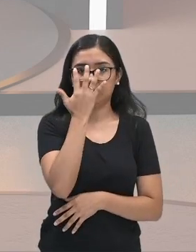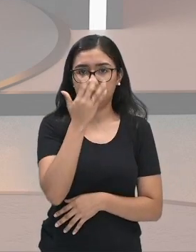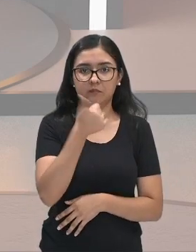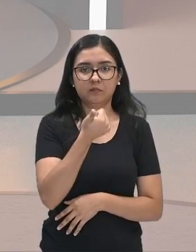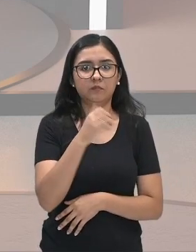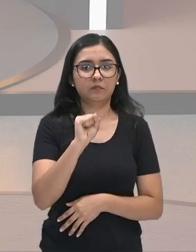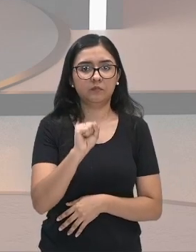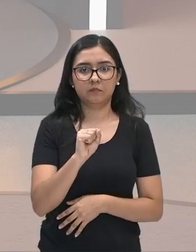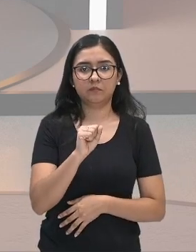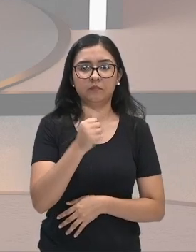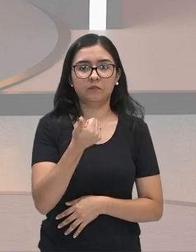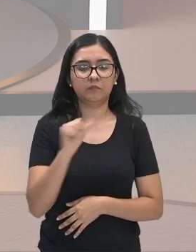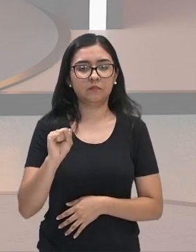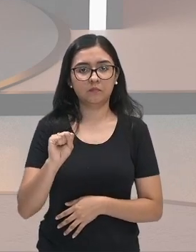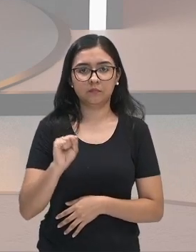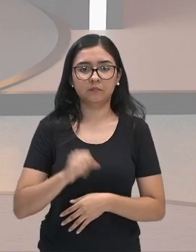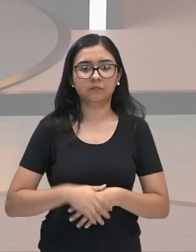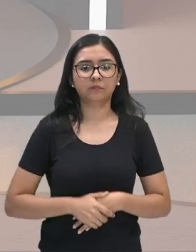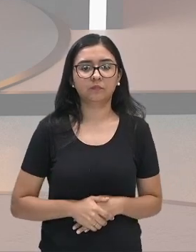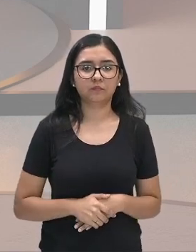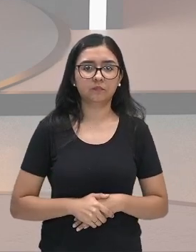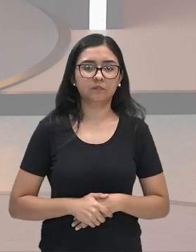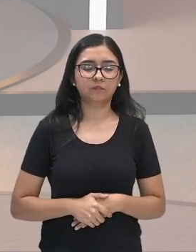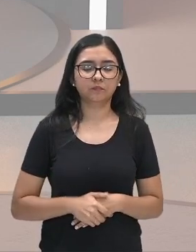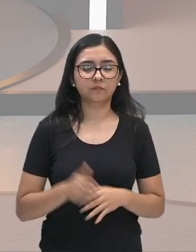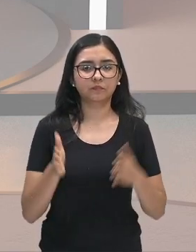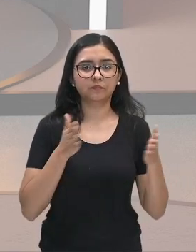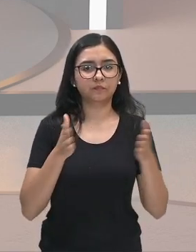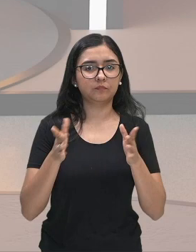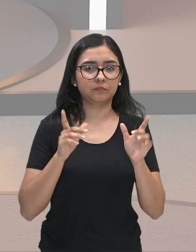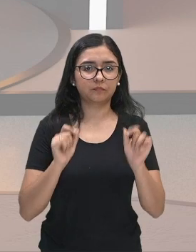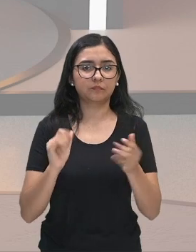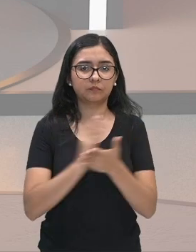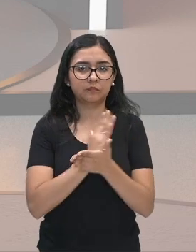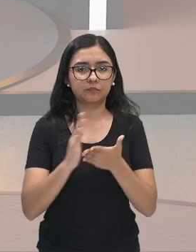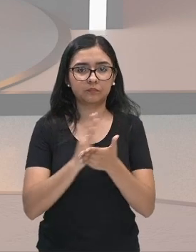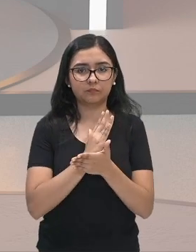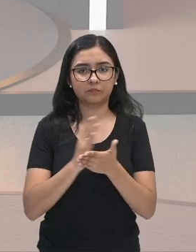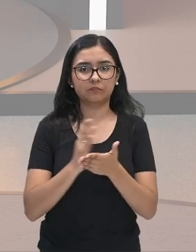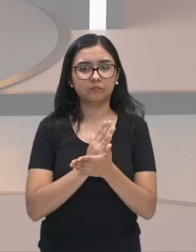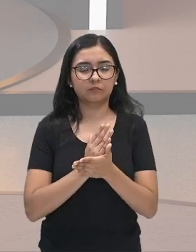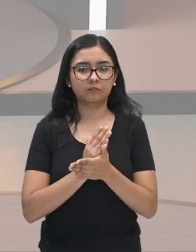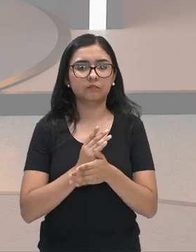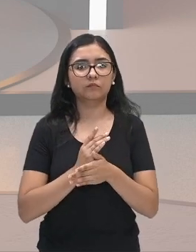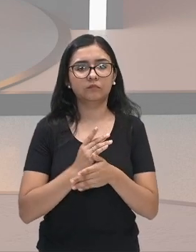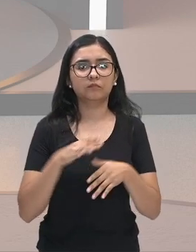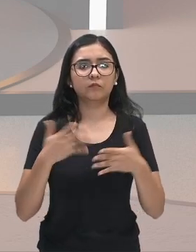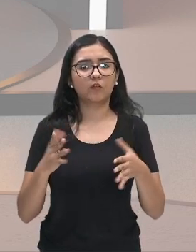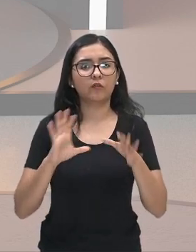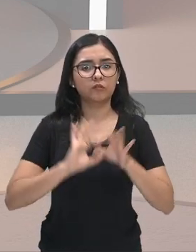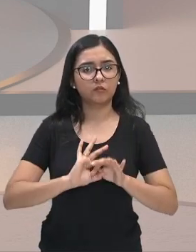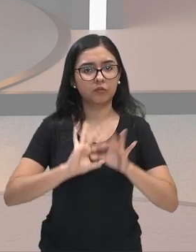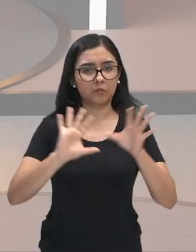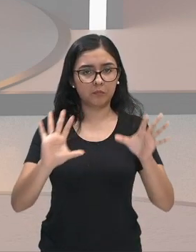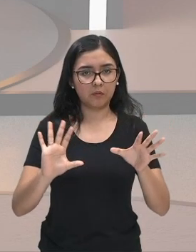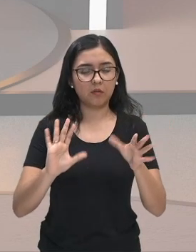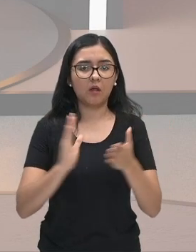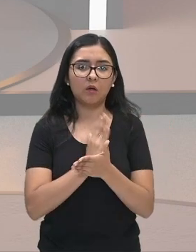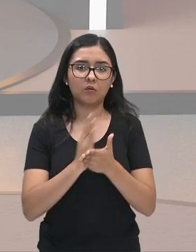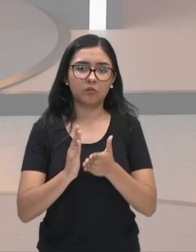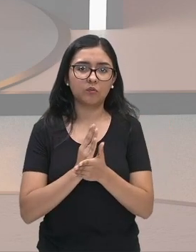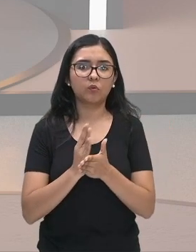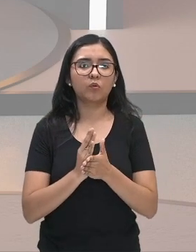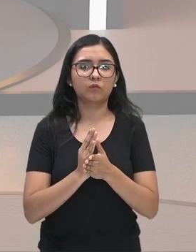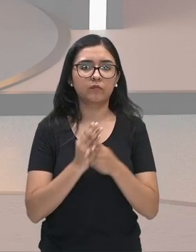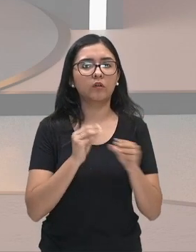de 1818, quando alguns dos implicados foram libertados, outros levados para